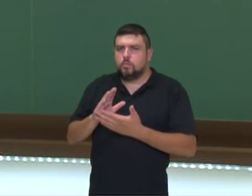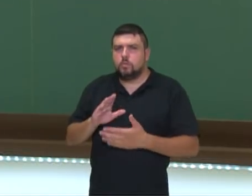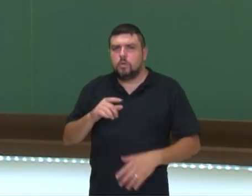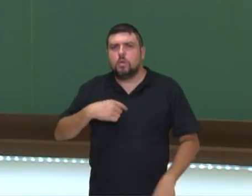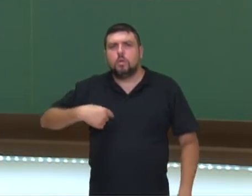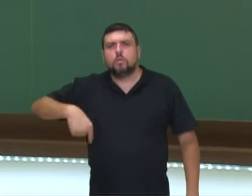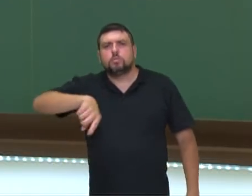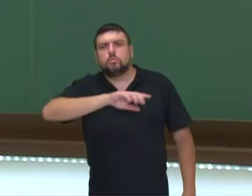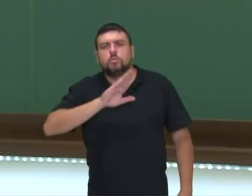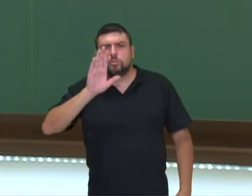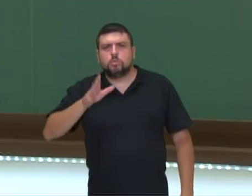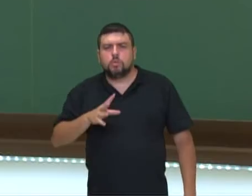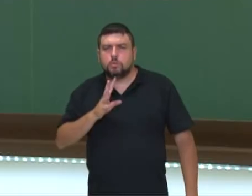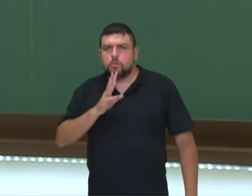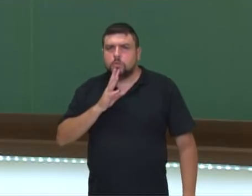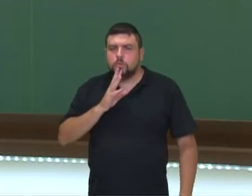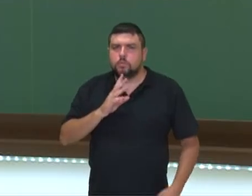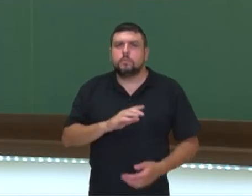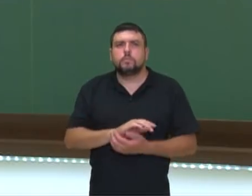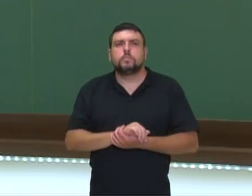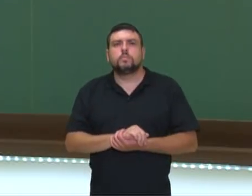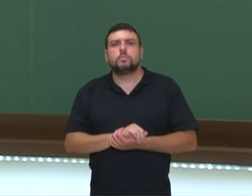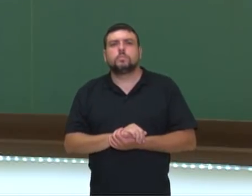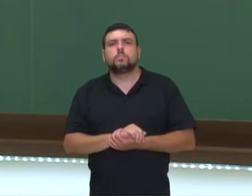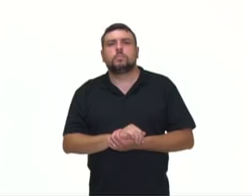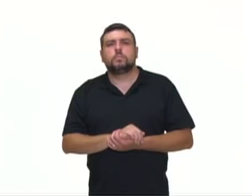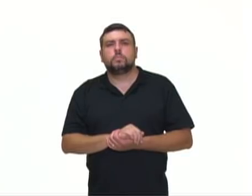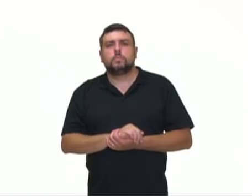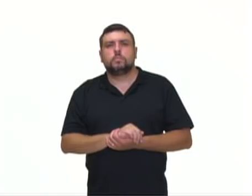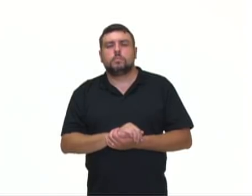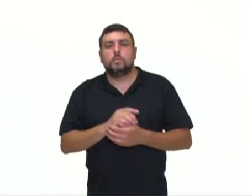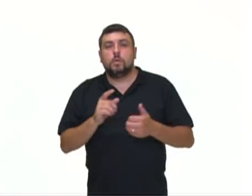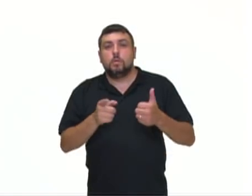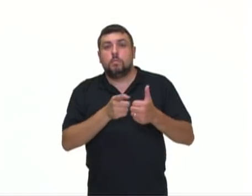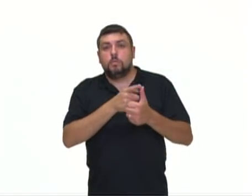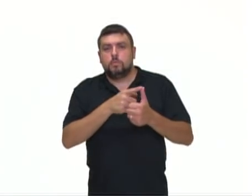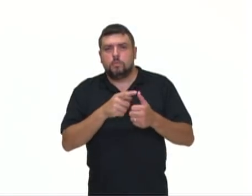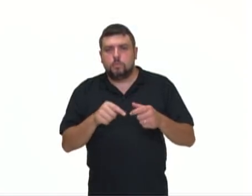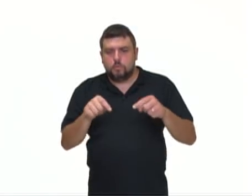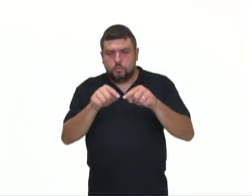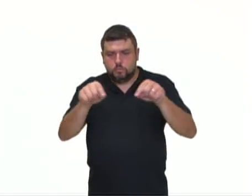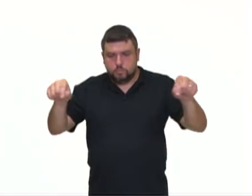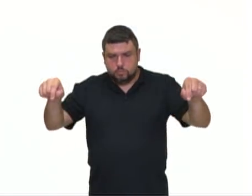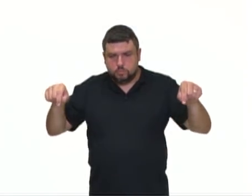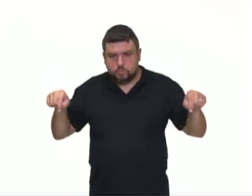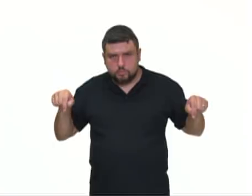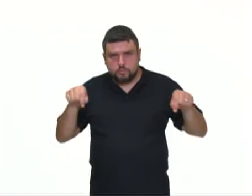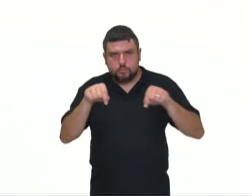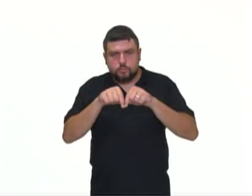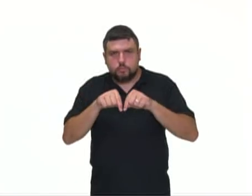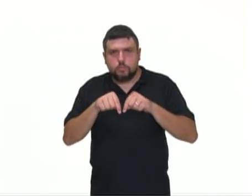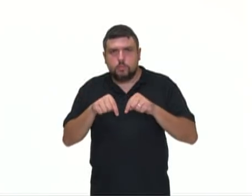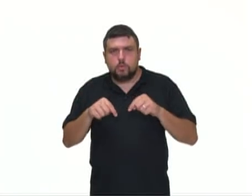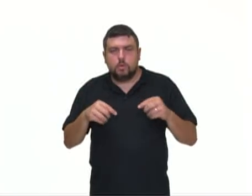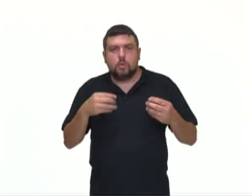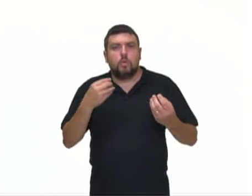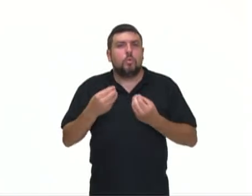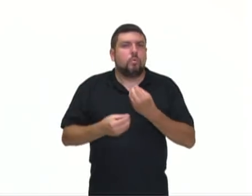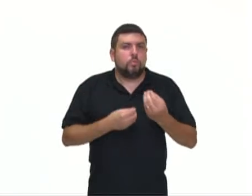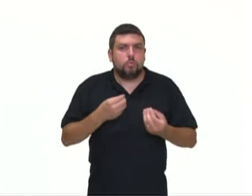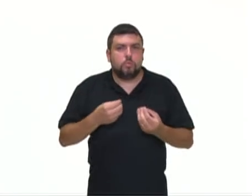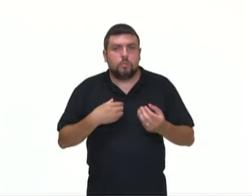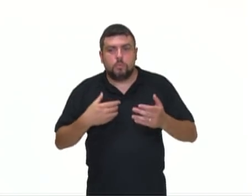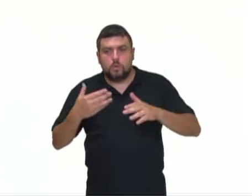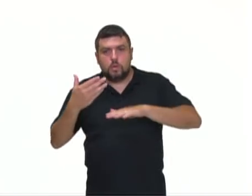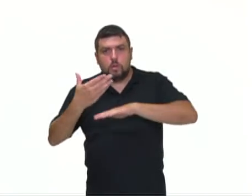tanto diferentes das regras do vôlei de quadro. Primeiro é o campo. O campo, então, é realizado a prática dessa modalidade